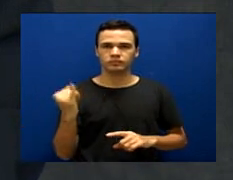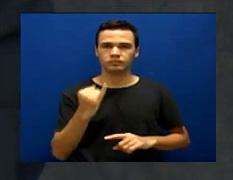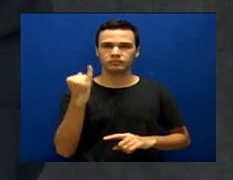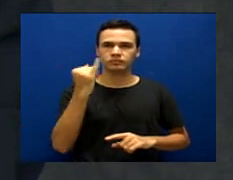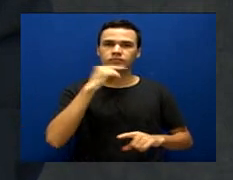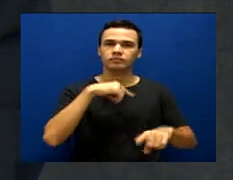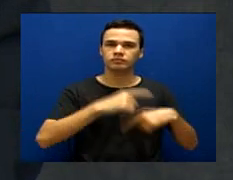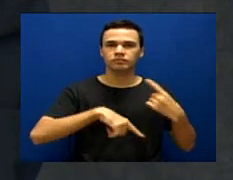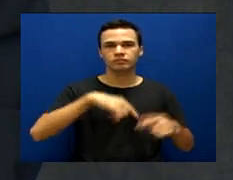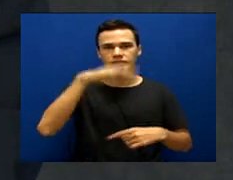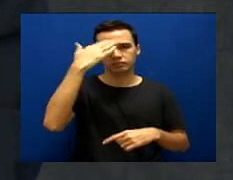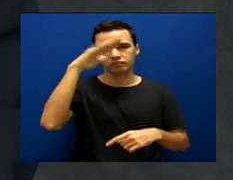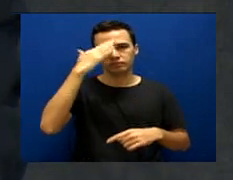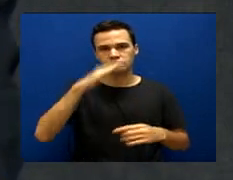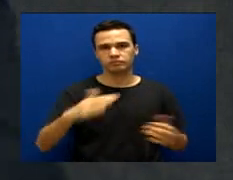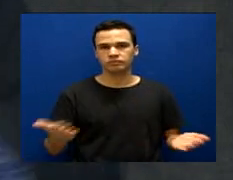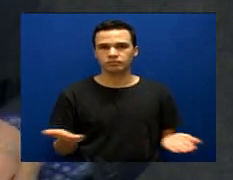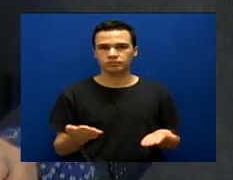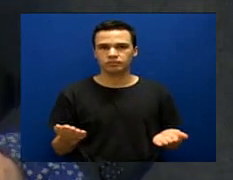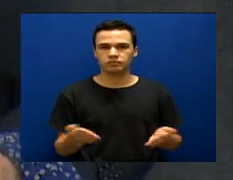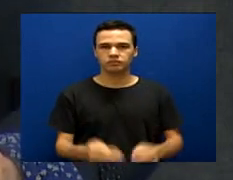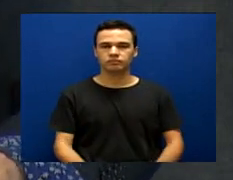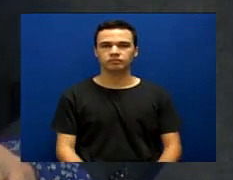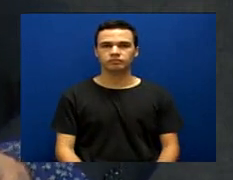termos uma visão sobre isso já imediato. Né?